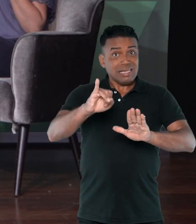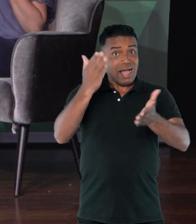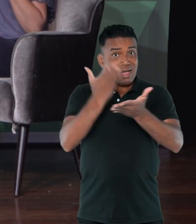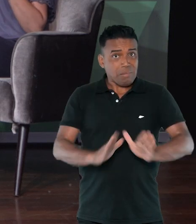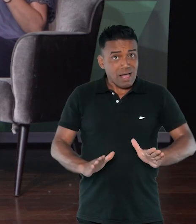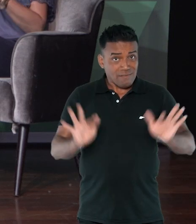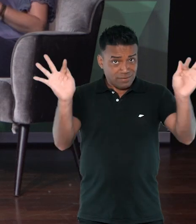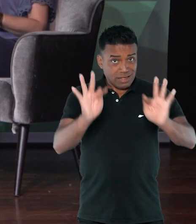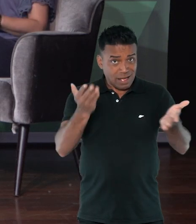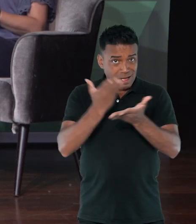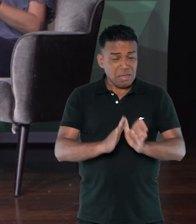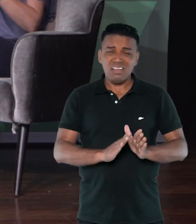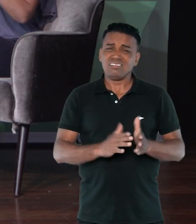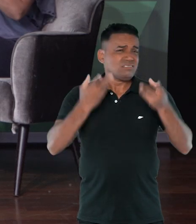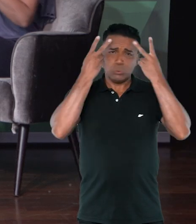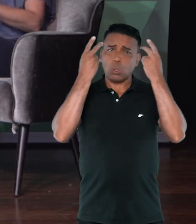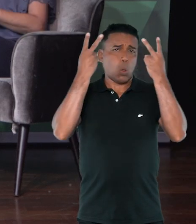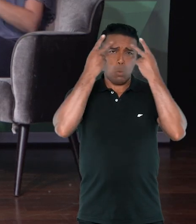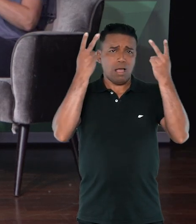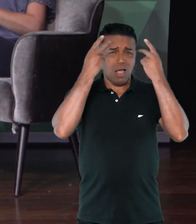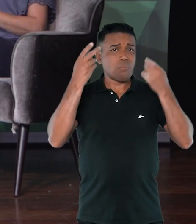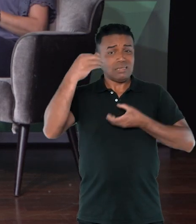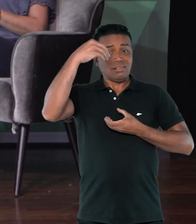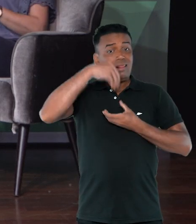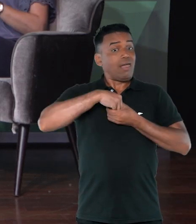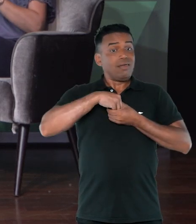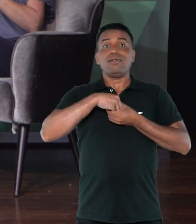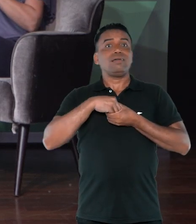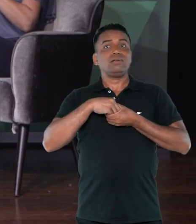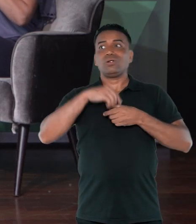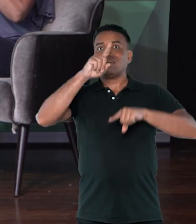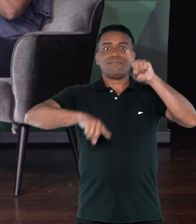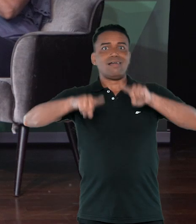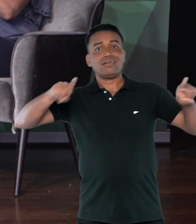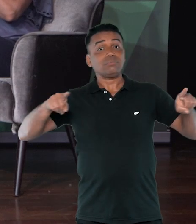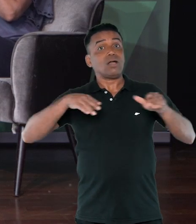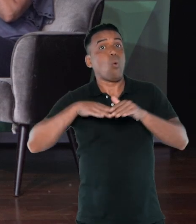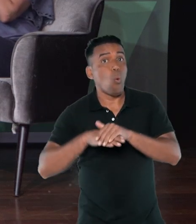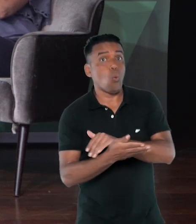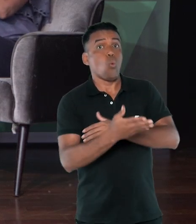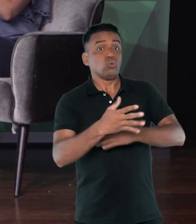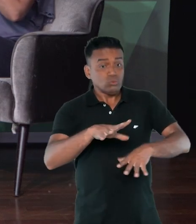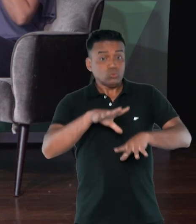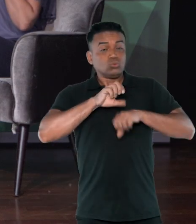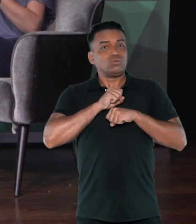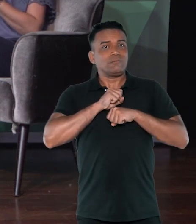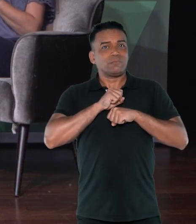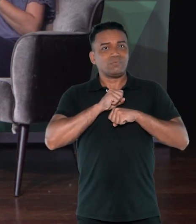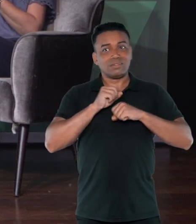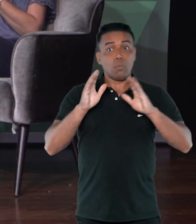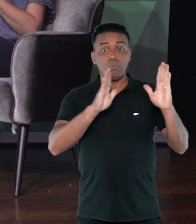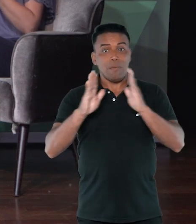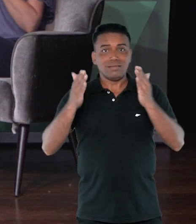interior também que, né, assim, é preciso lidar com essas oscilações. Então, sessões assim começaram